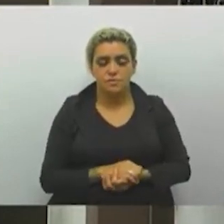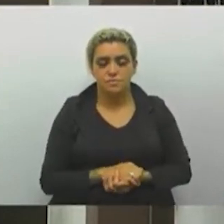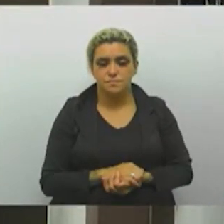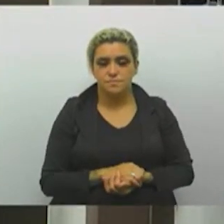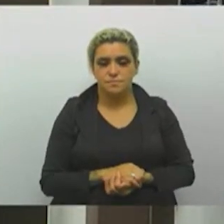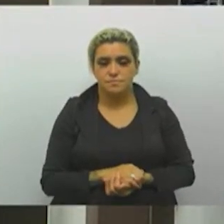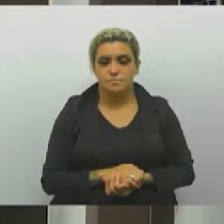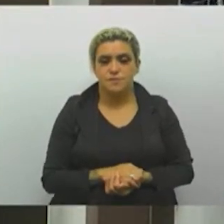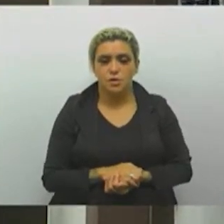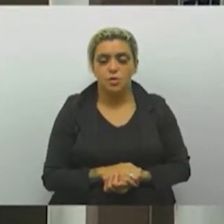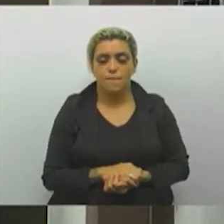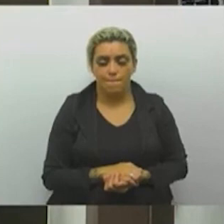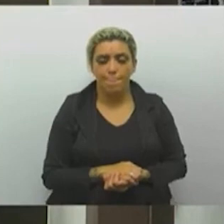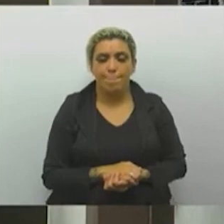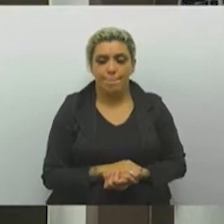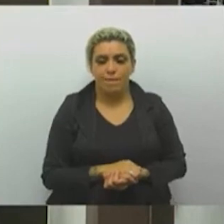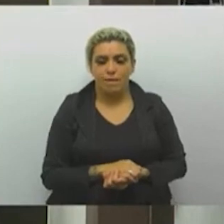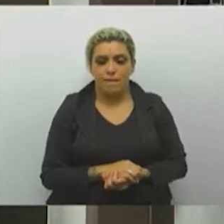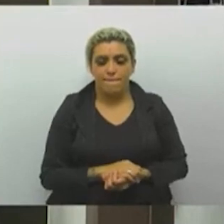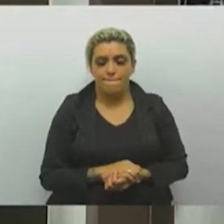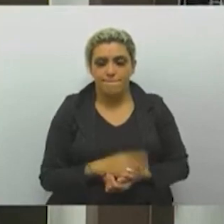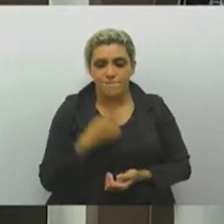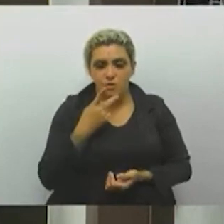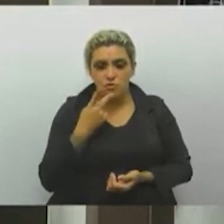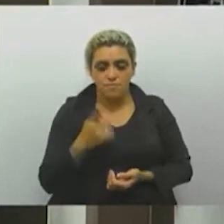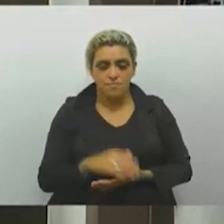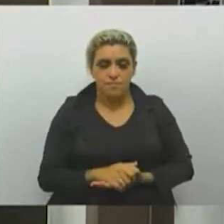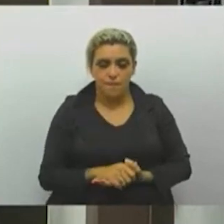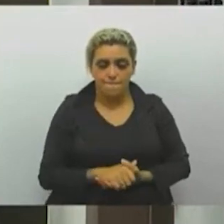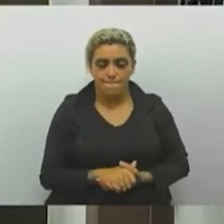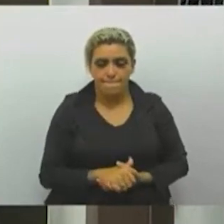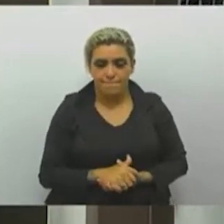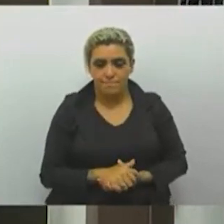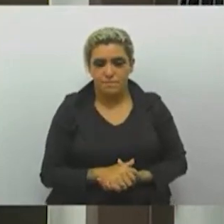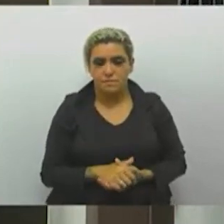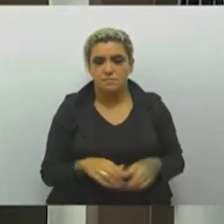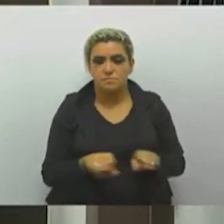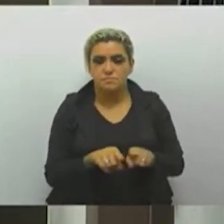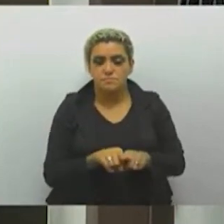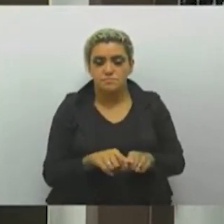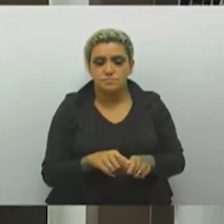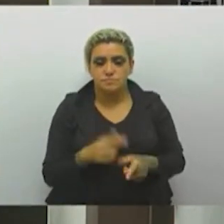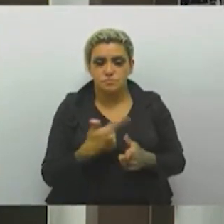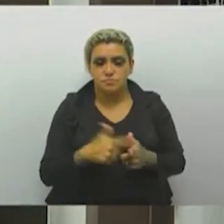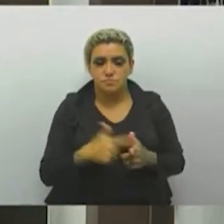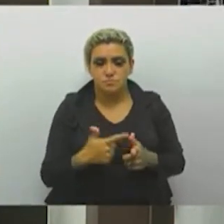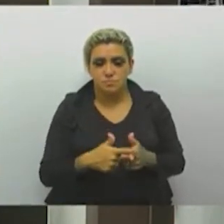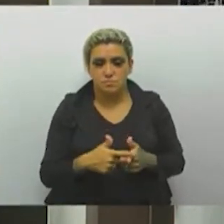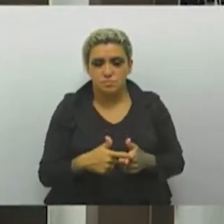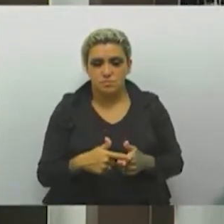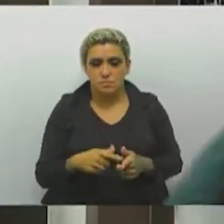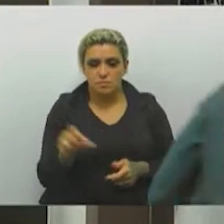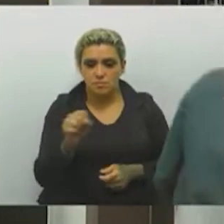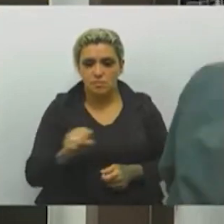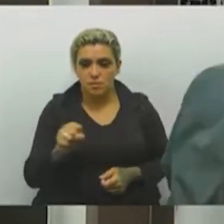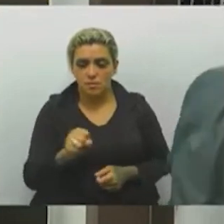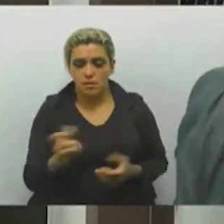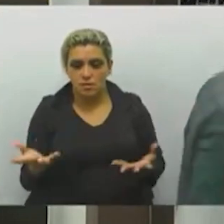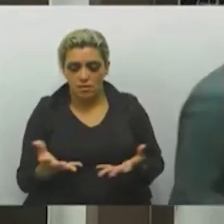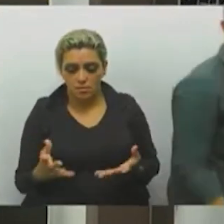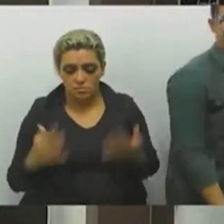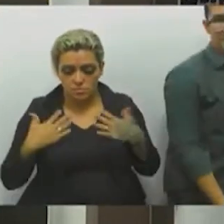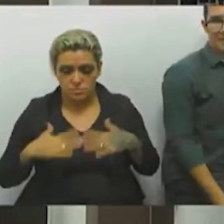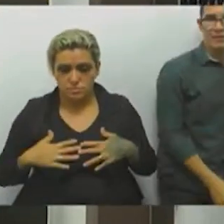certeza que logo a a draga vai estar lá e esse problema vai ser sanado e eles vão poder ter a